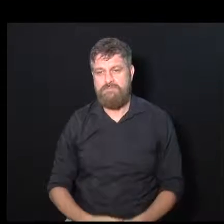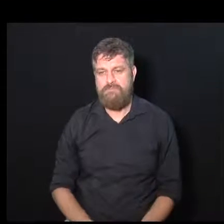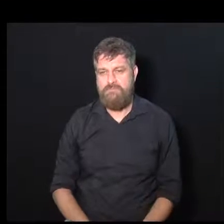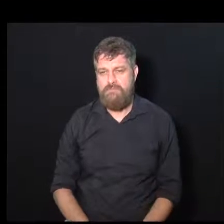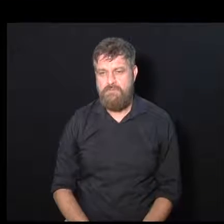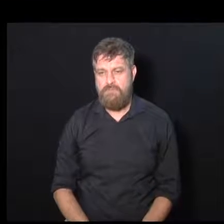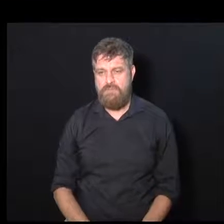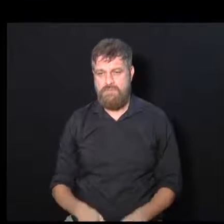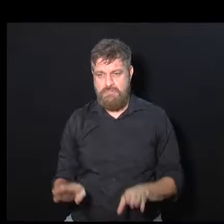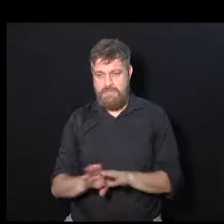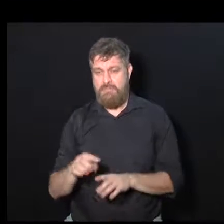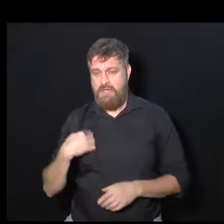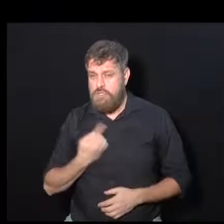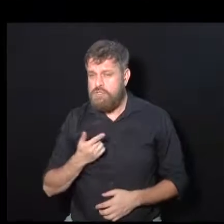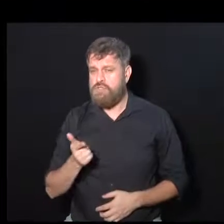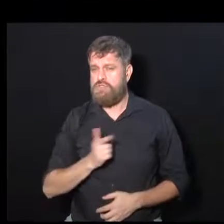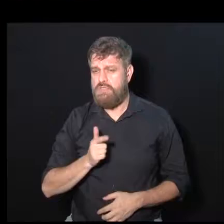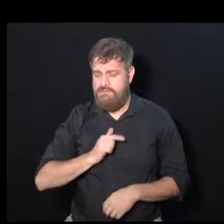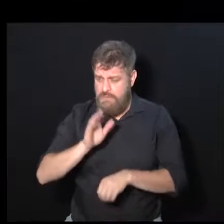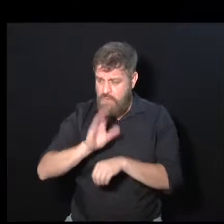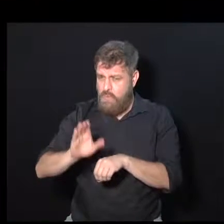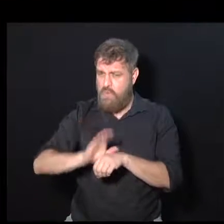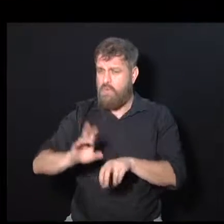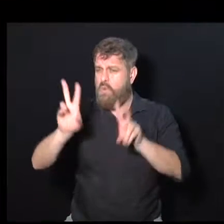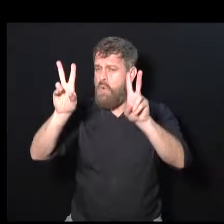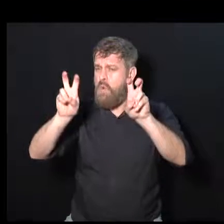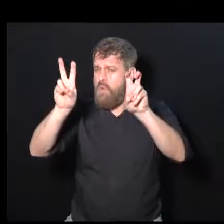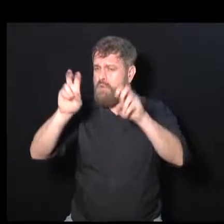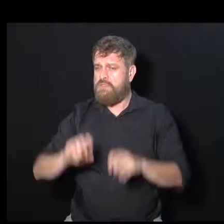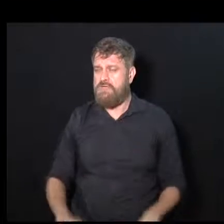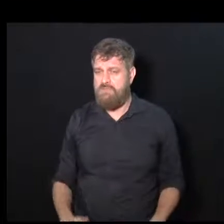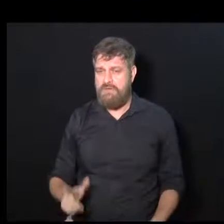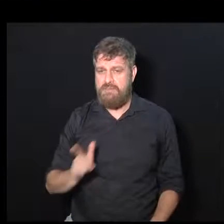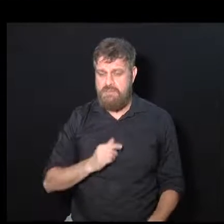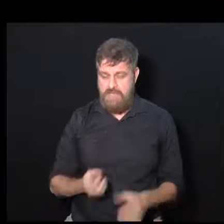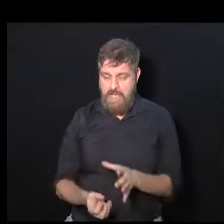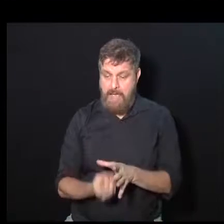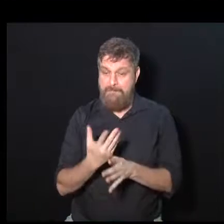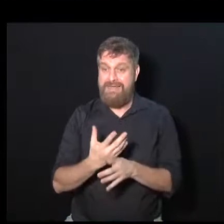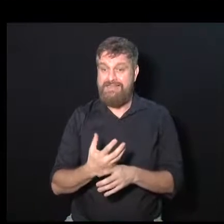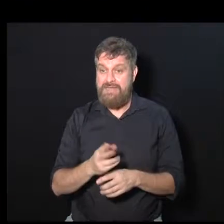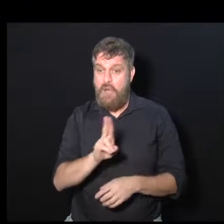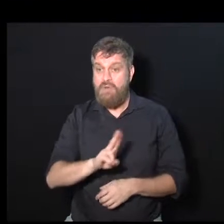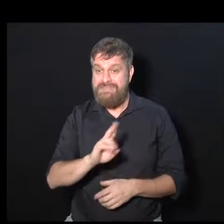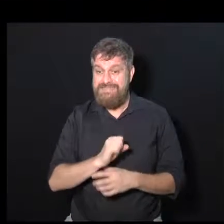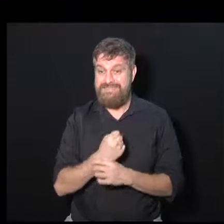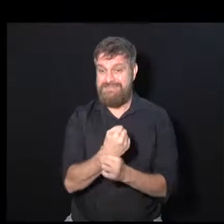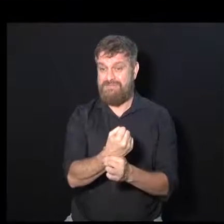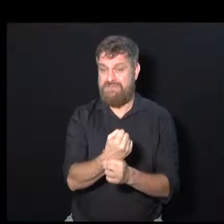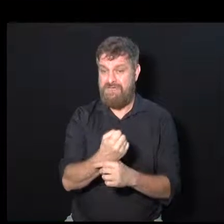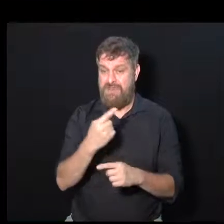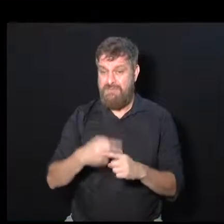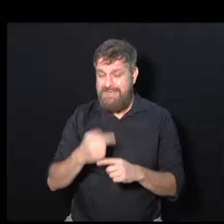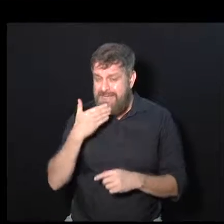E, além disso, a gente teve capacitação sobre o uso seguro das plantas medicinais, que era uma coisa que eles